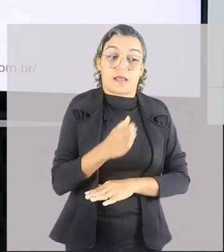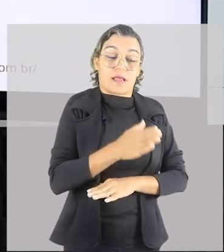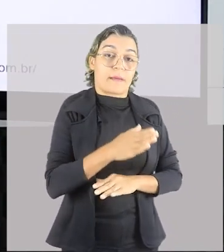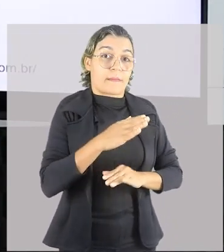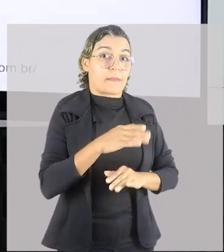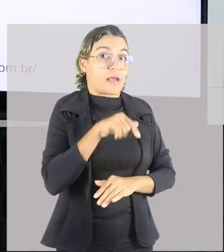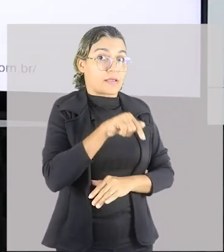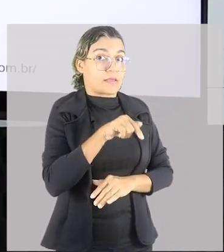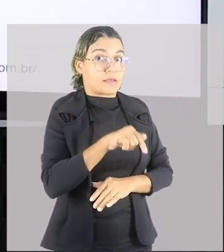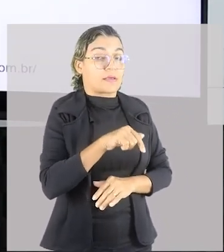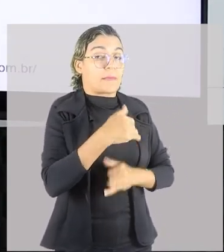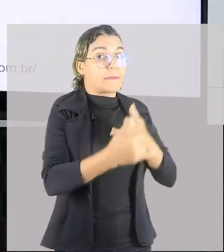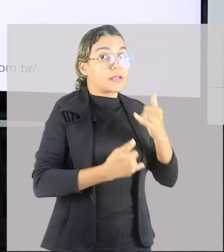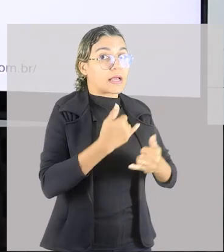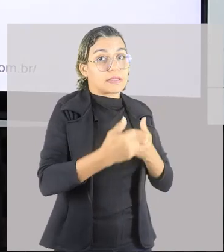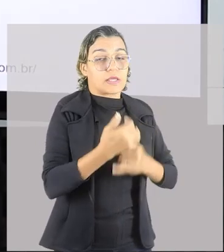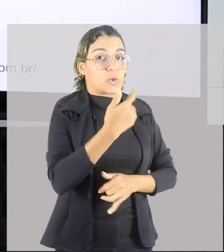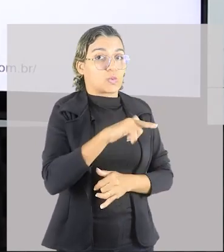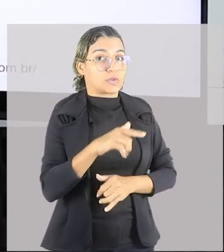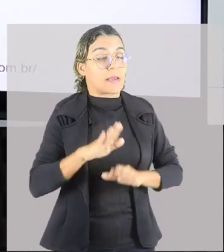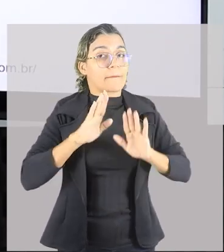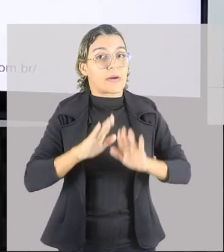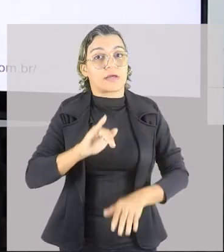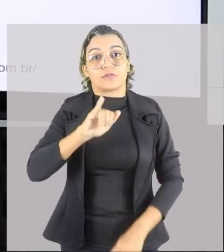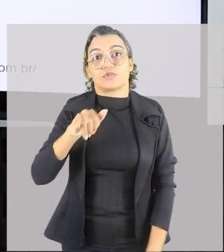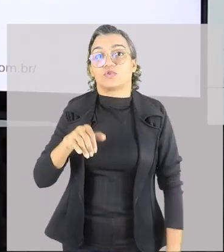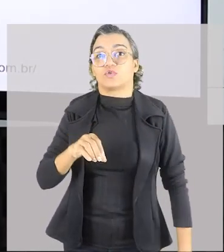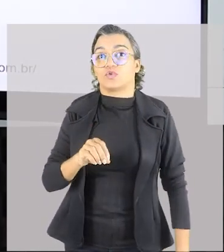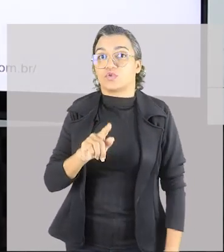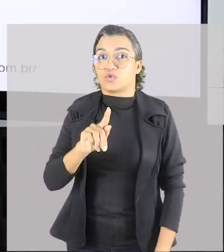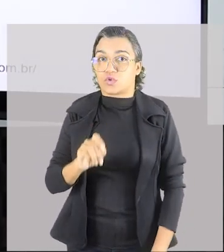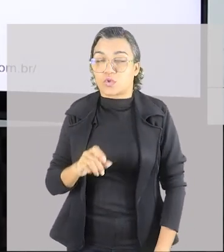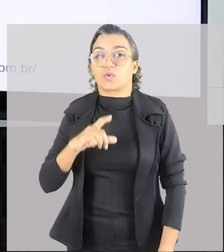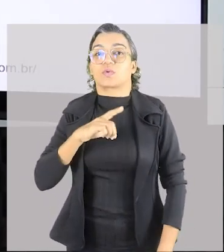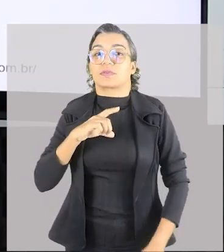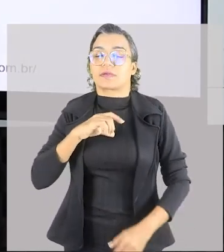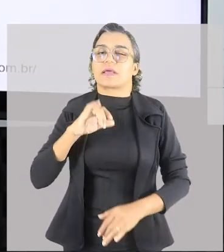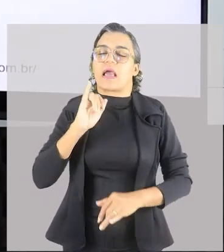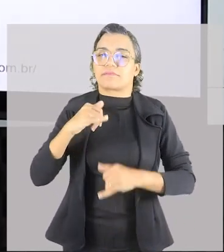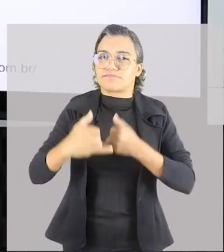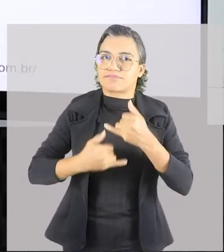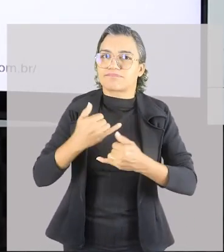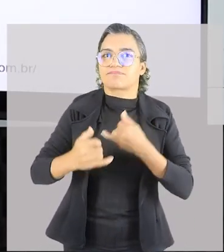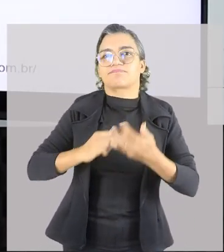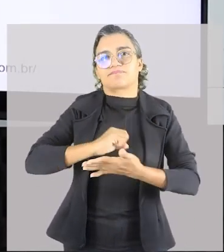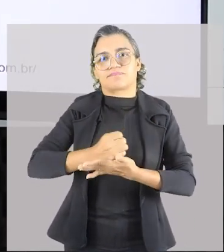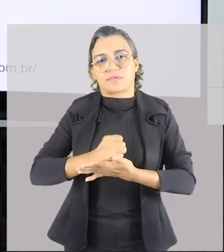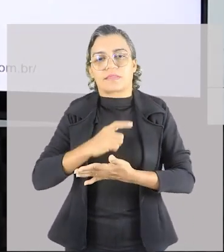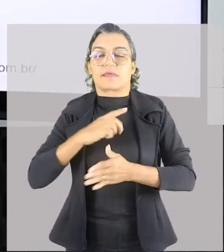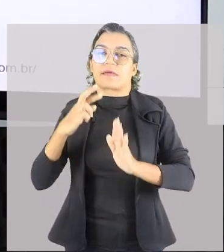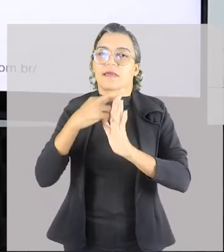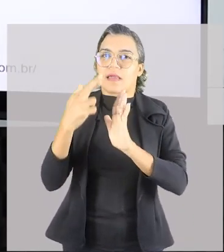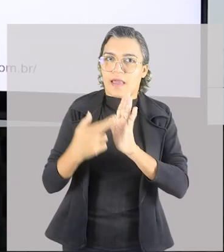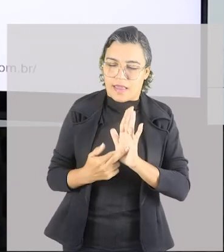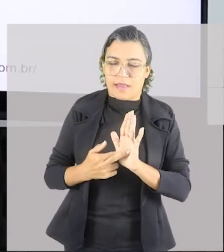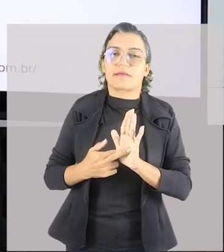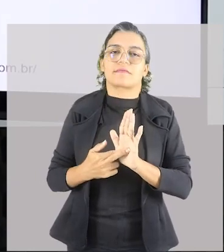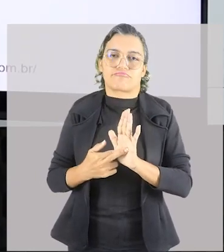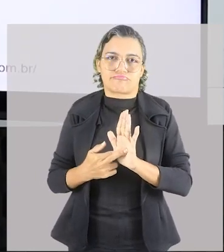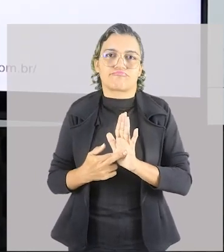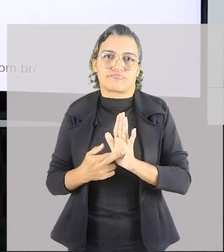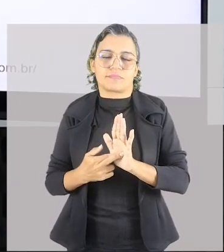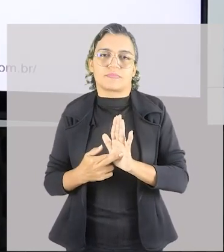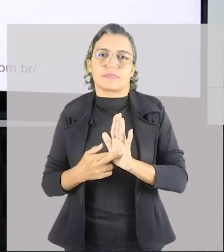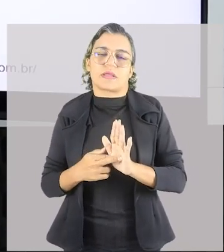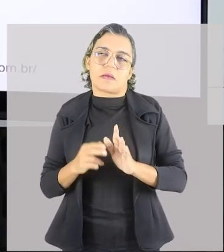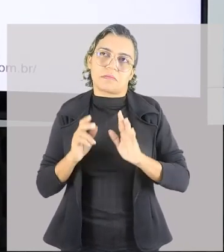ter, mas nos jogos terão as regras, e essas regras elas podem ser modificadas de acordo